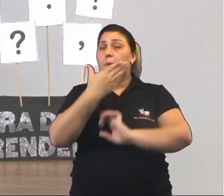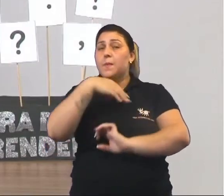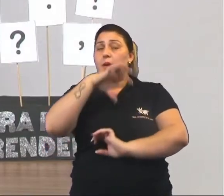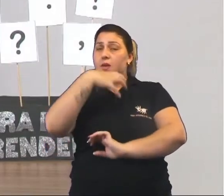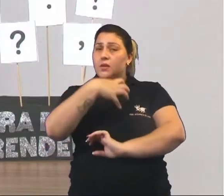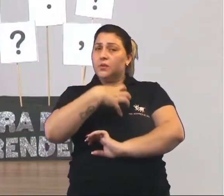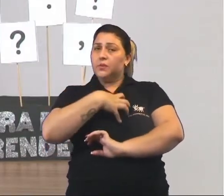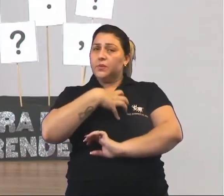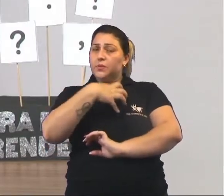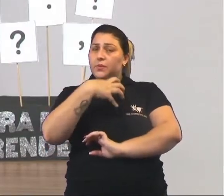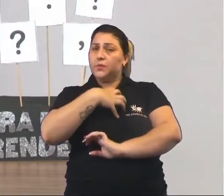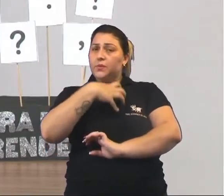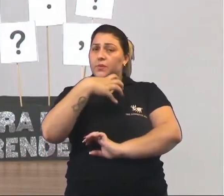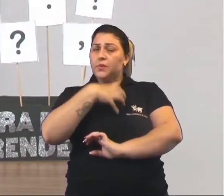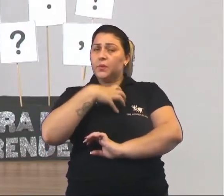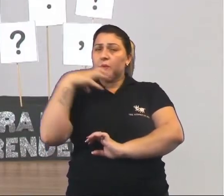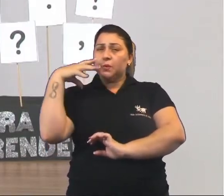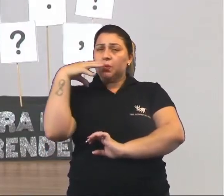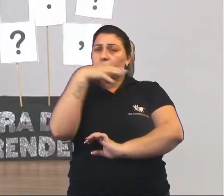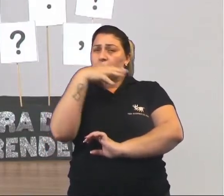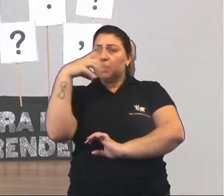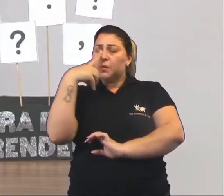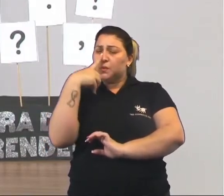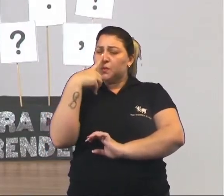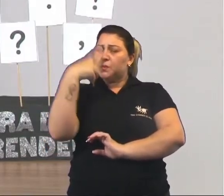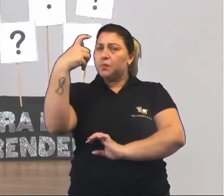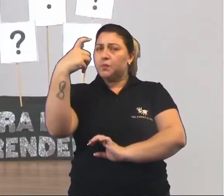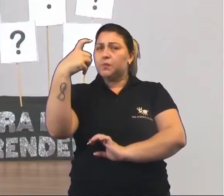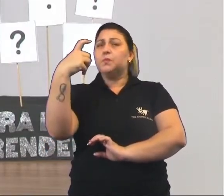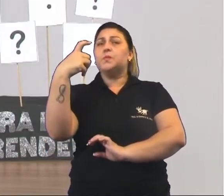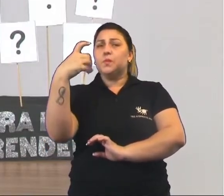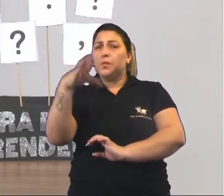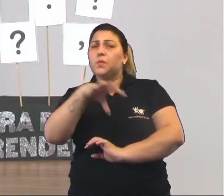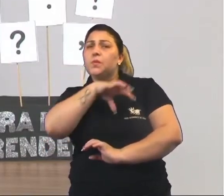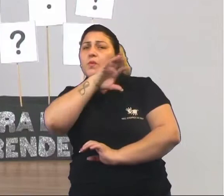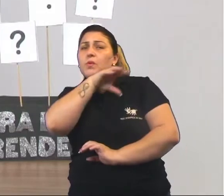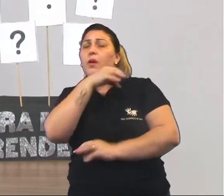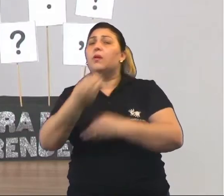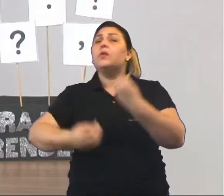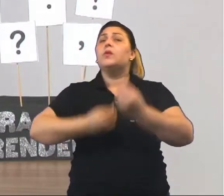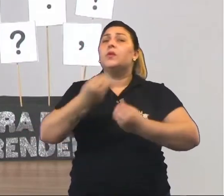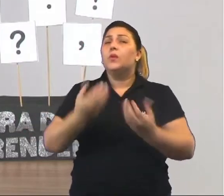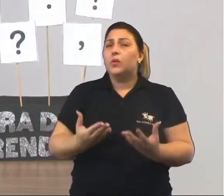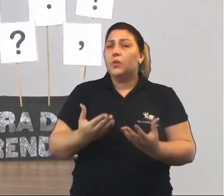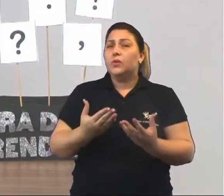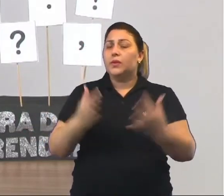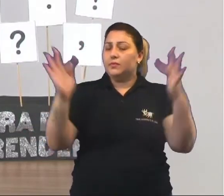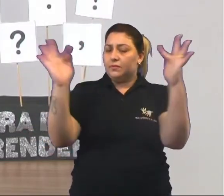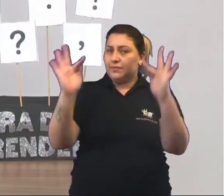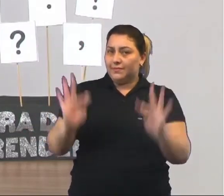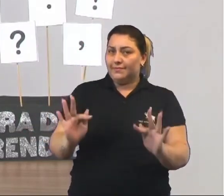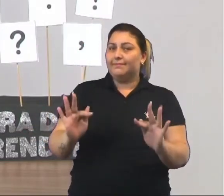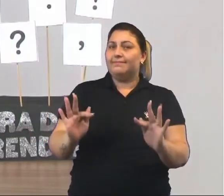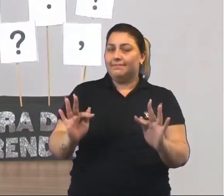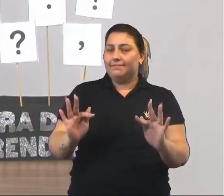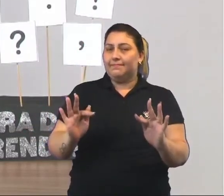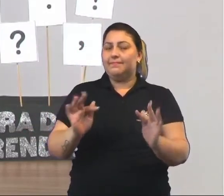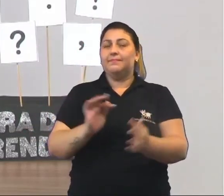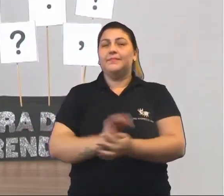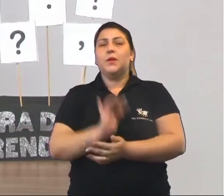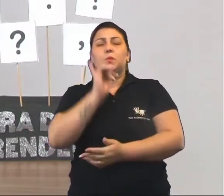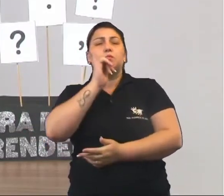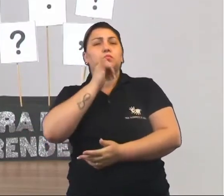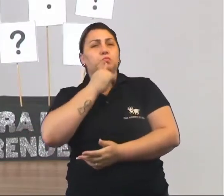se sente em respeito a esse cheiro, ao mau cheiro do gambá. E ele estava como? Ele estava feliz, ele